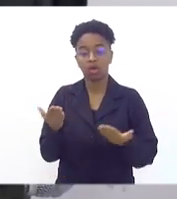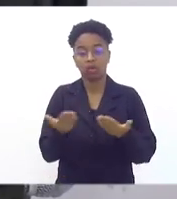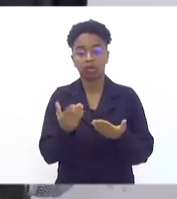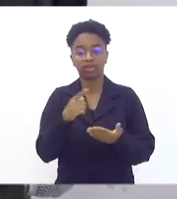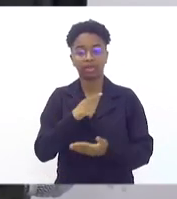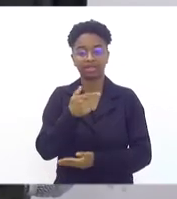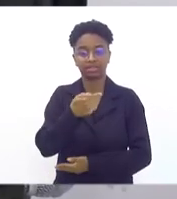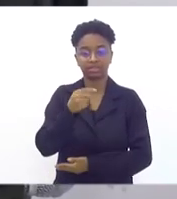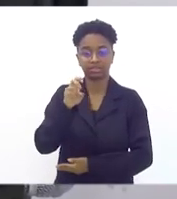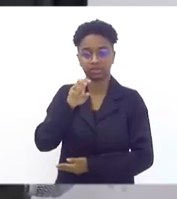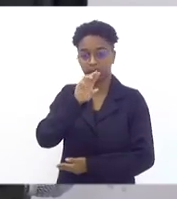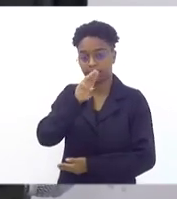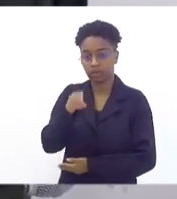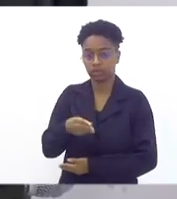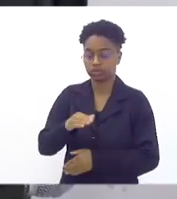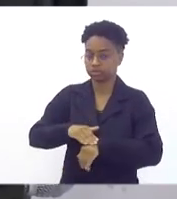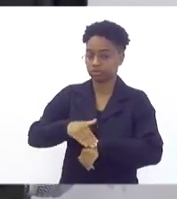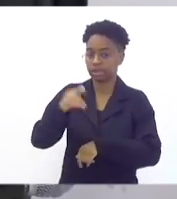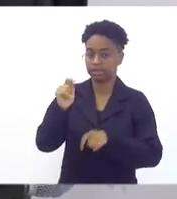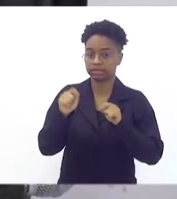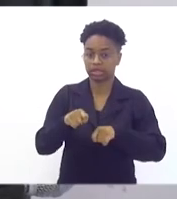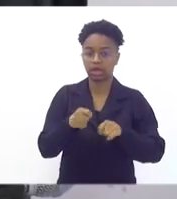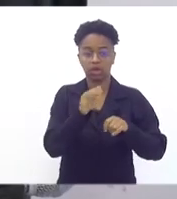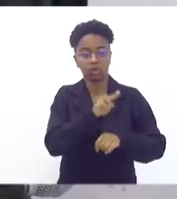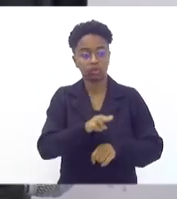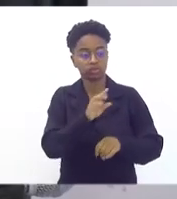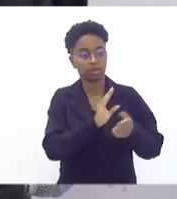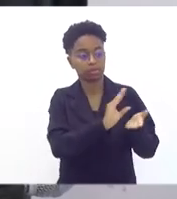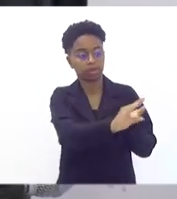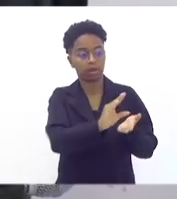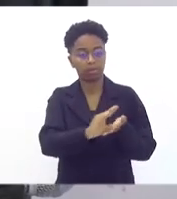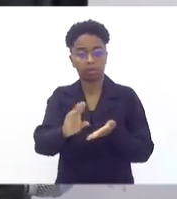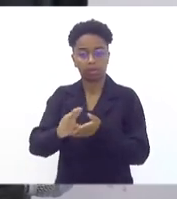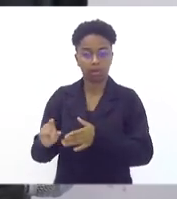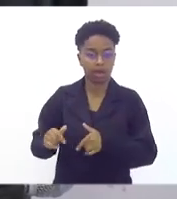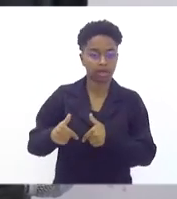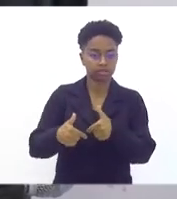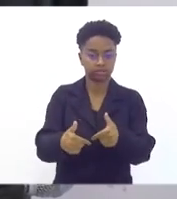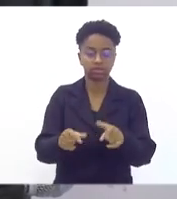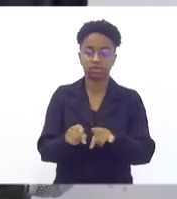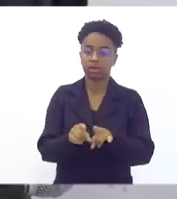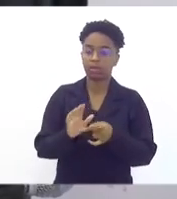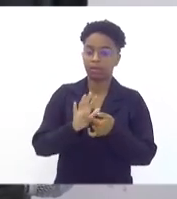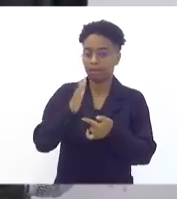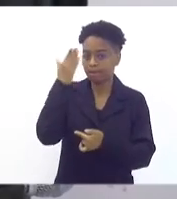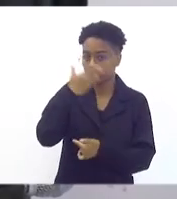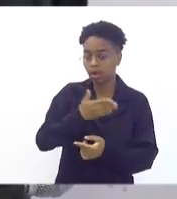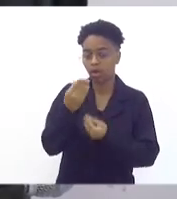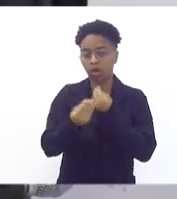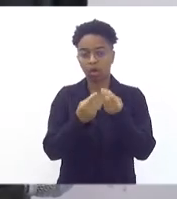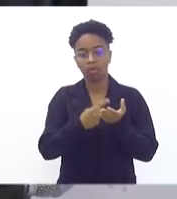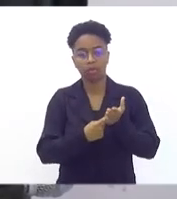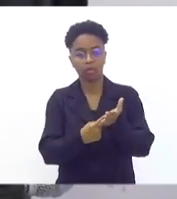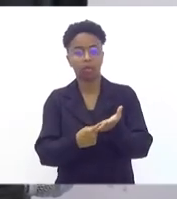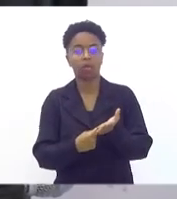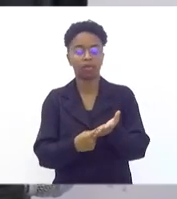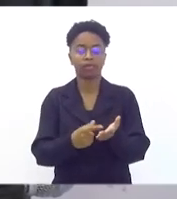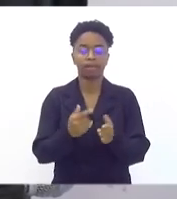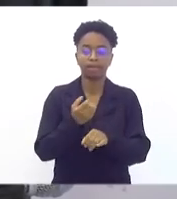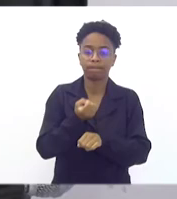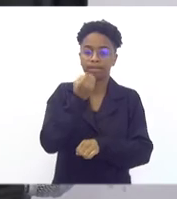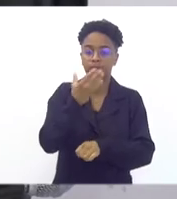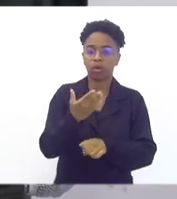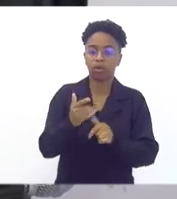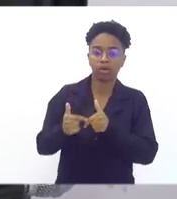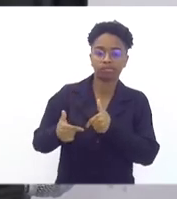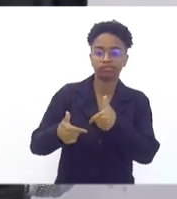com mais de 75 milhões para investir em sua atividade regulatória comprovando o nosso Total comprometimento com as boas práticas